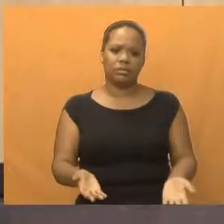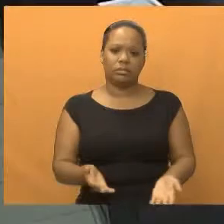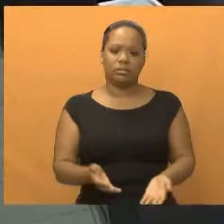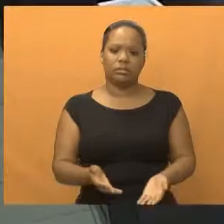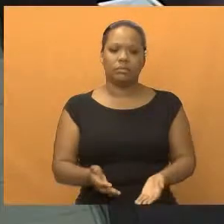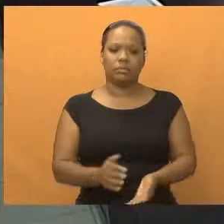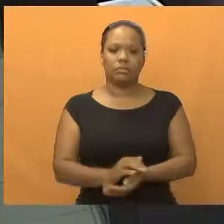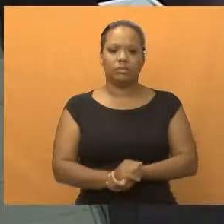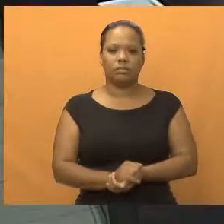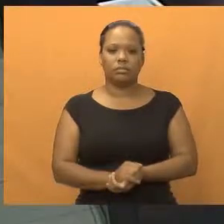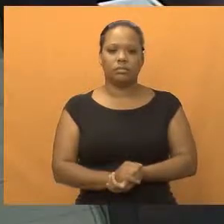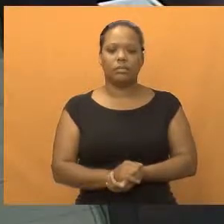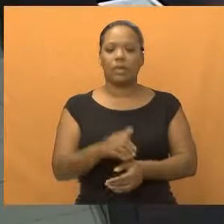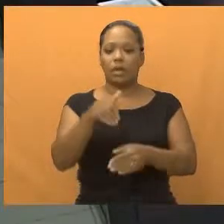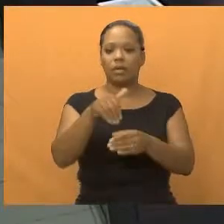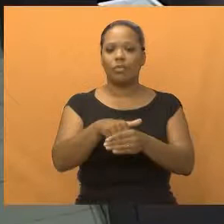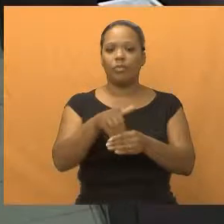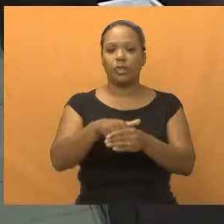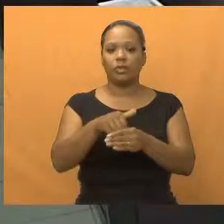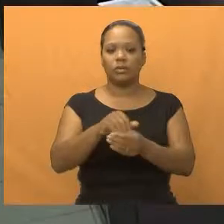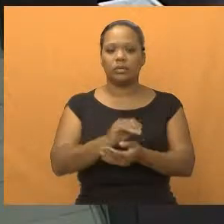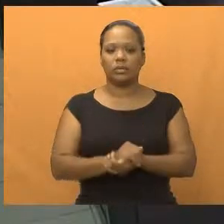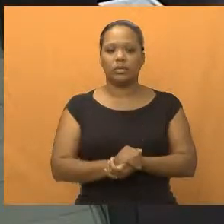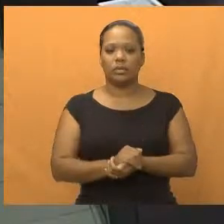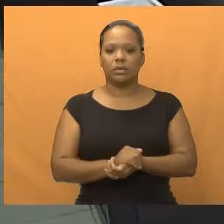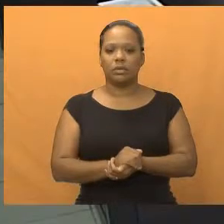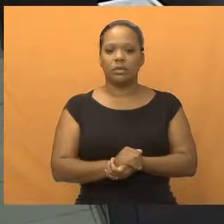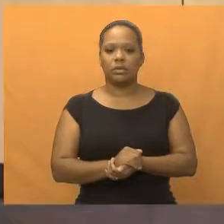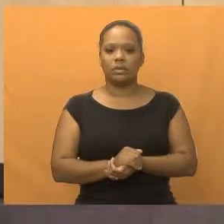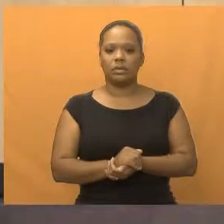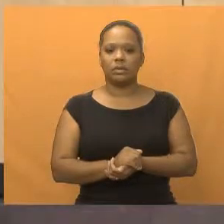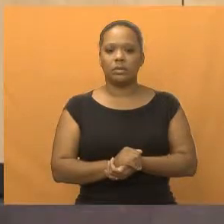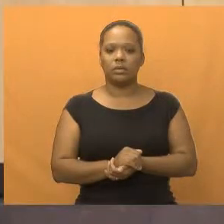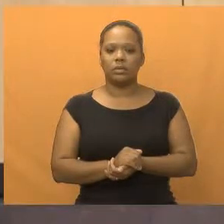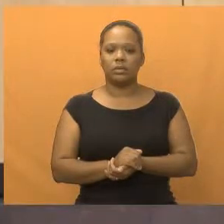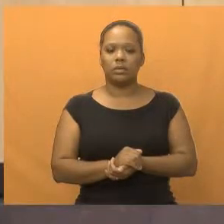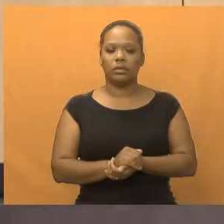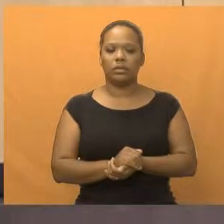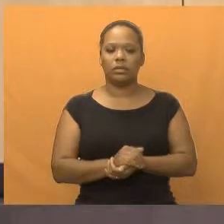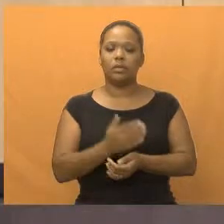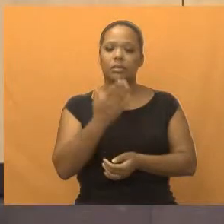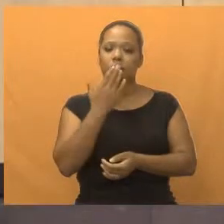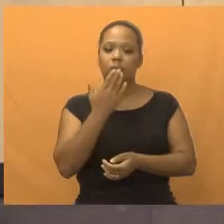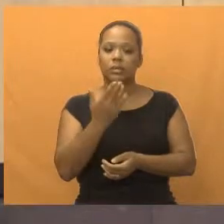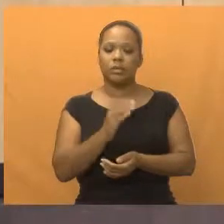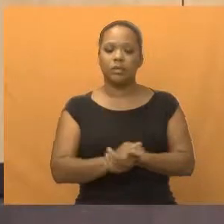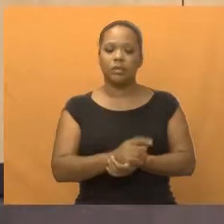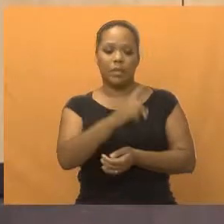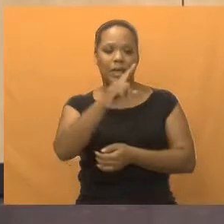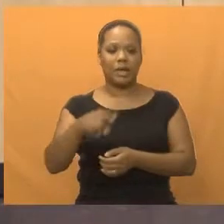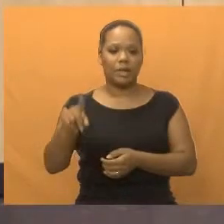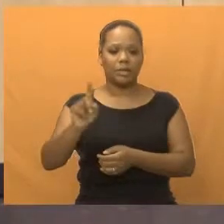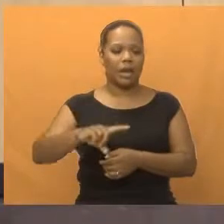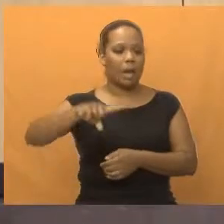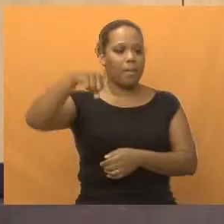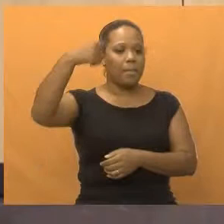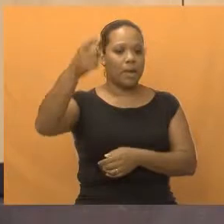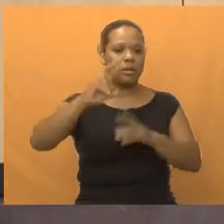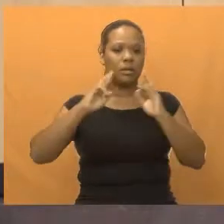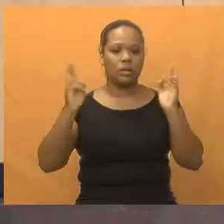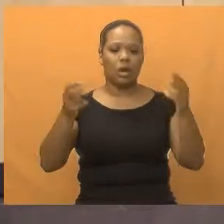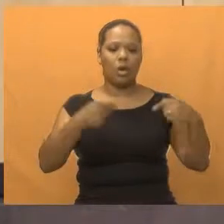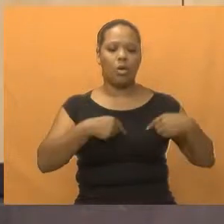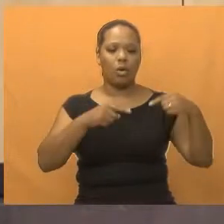em votação a solicitação feita pelo vereador paulo os condutores pedido de adiamento para uma sessão os vereadores